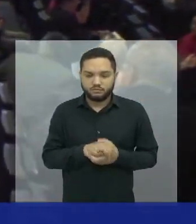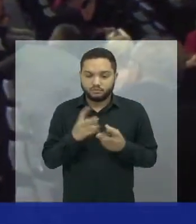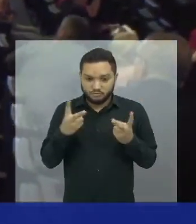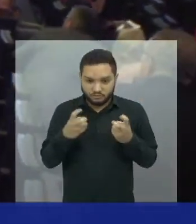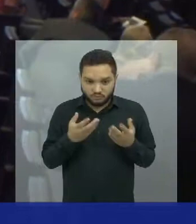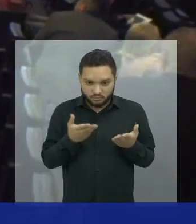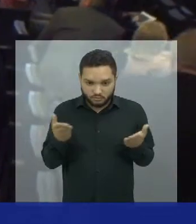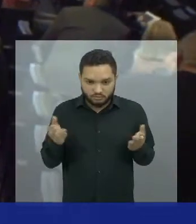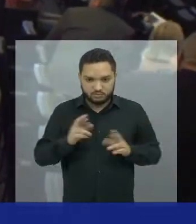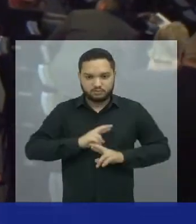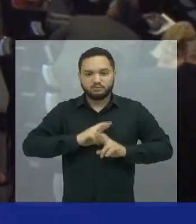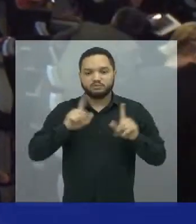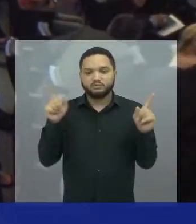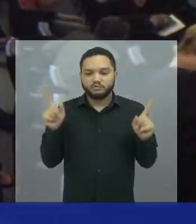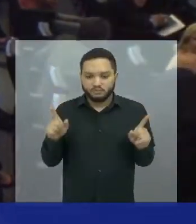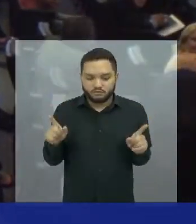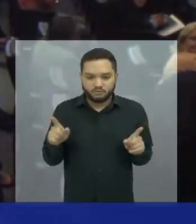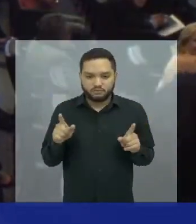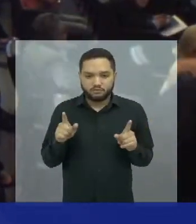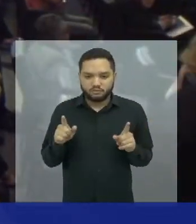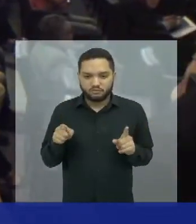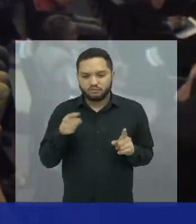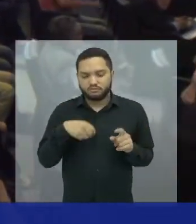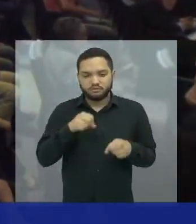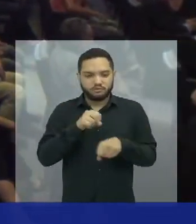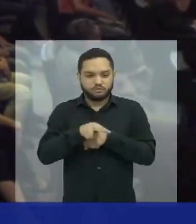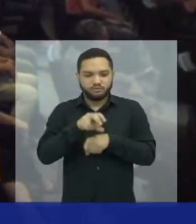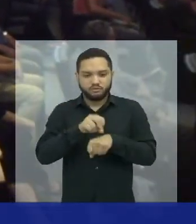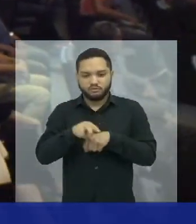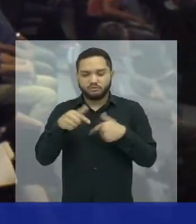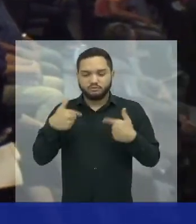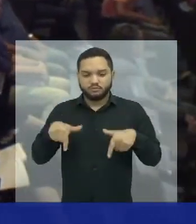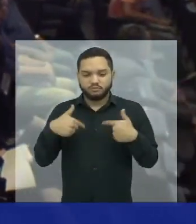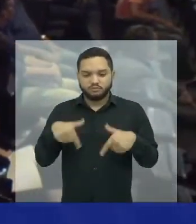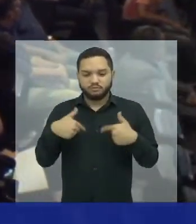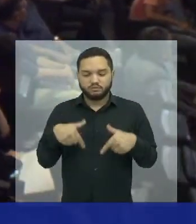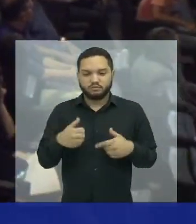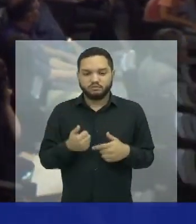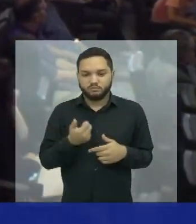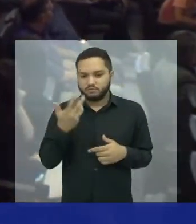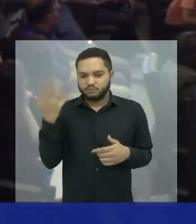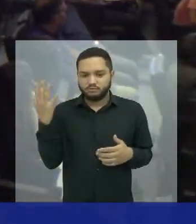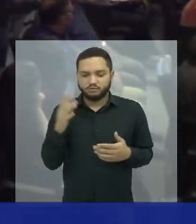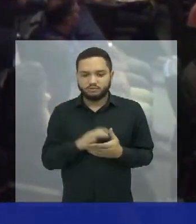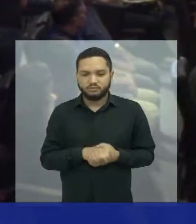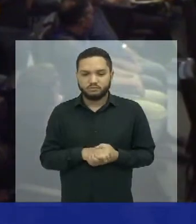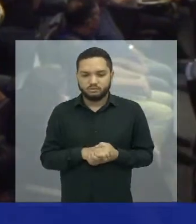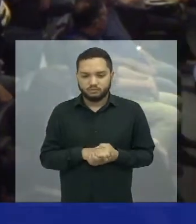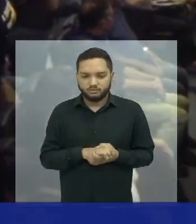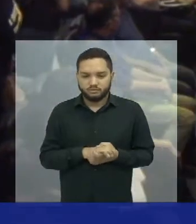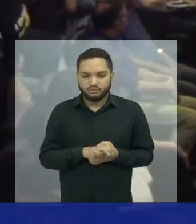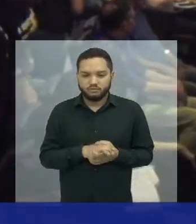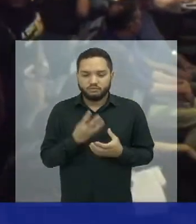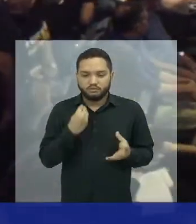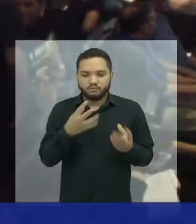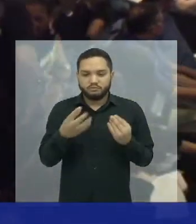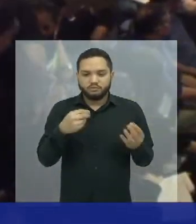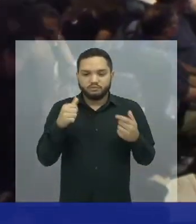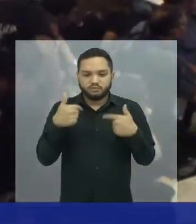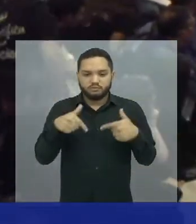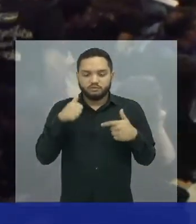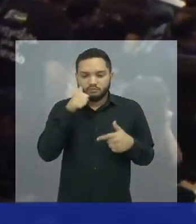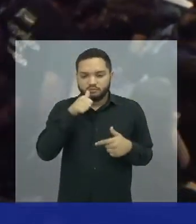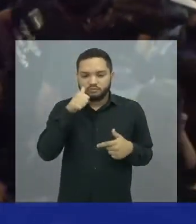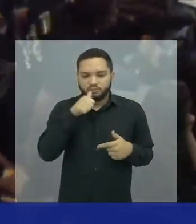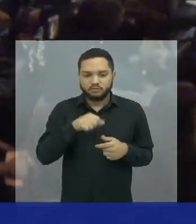Perceberam a diferença? O quanto nós empregamos como mulher, quanto nós abrimos postos de serviço, e por que